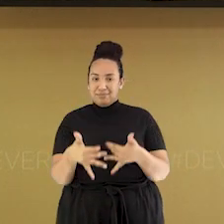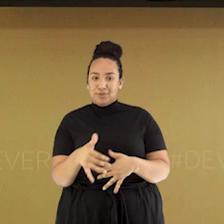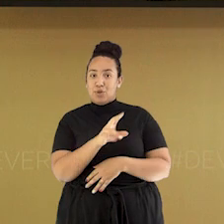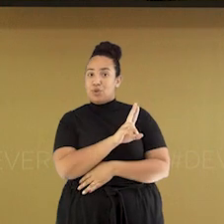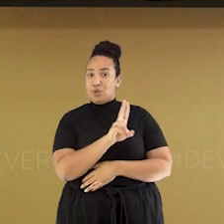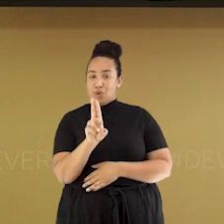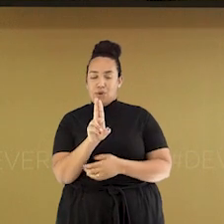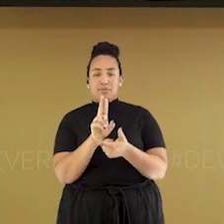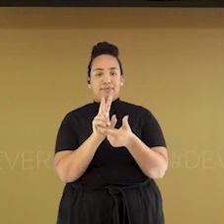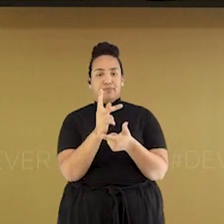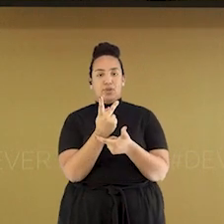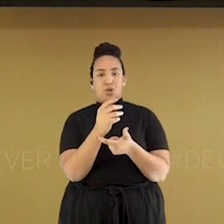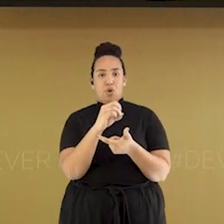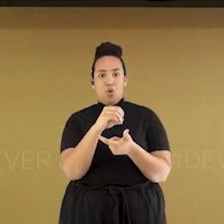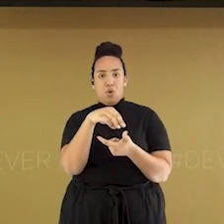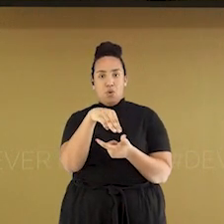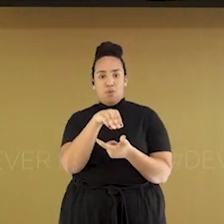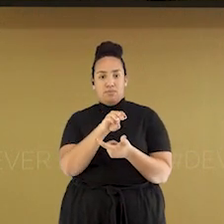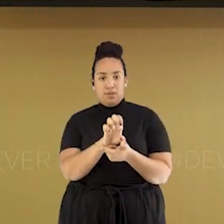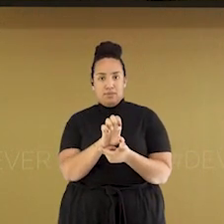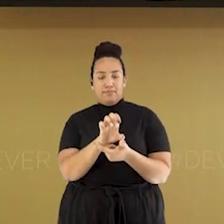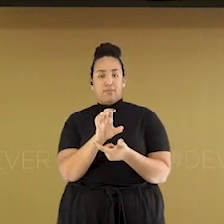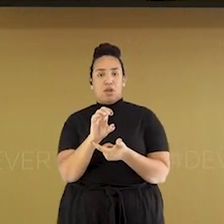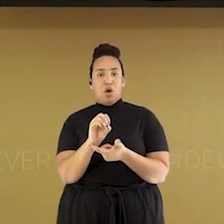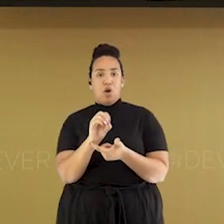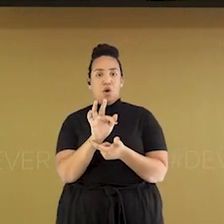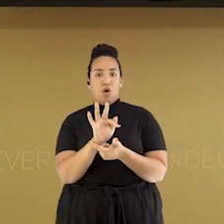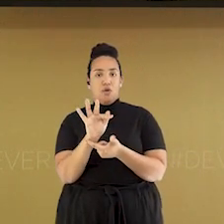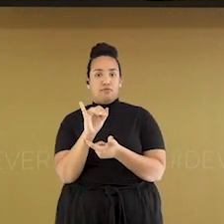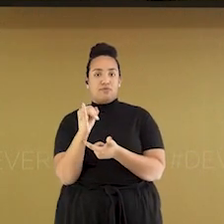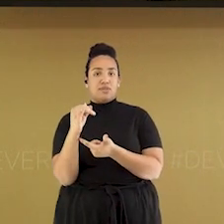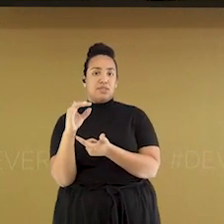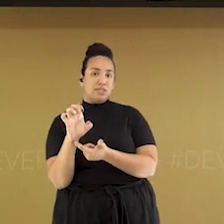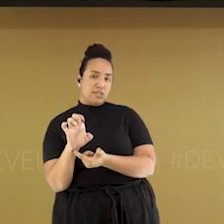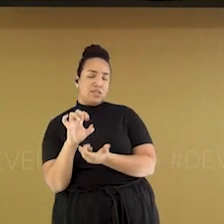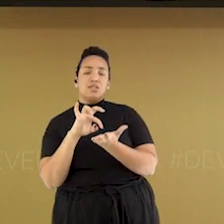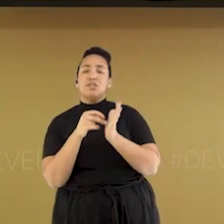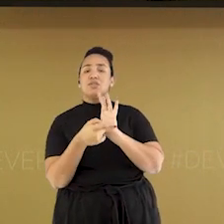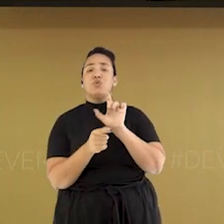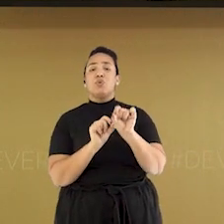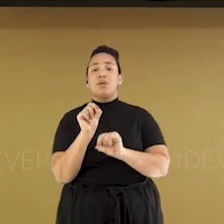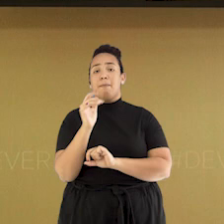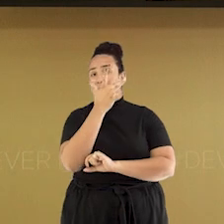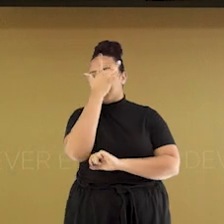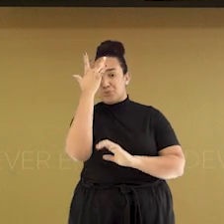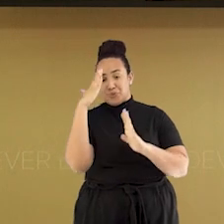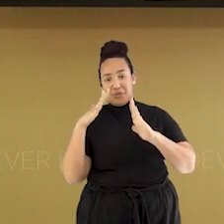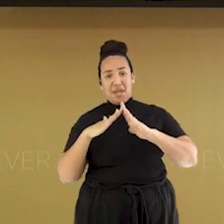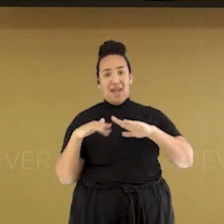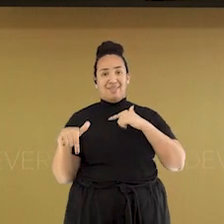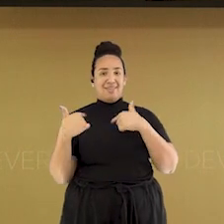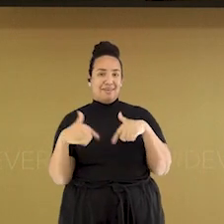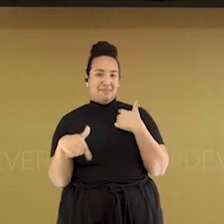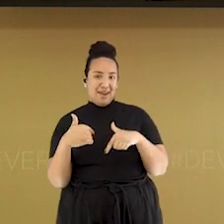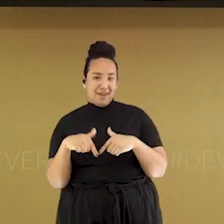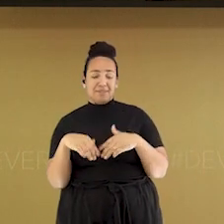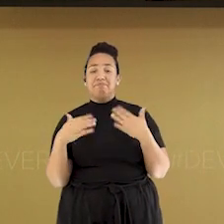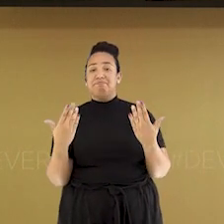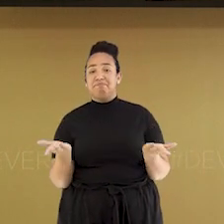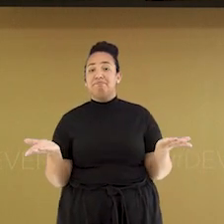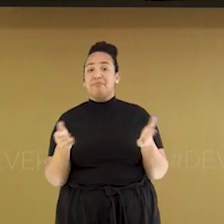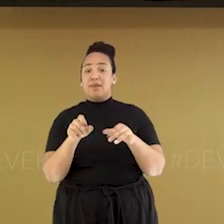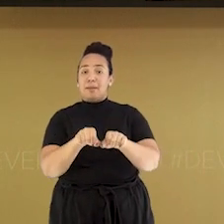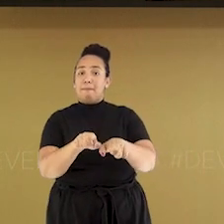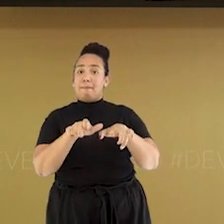é home office. O home office é quando uma pessoa trabalha de casa. E a pandemia fez muitas